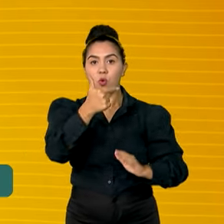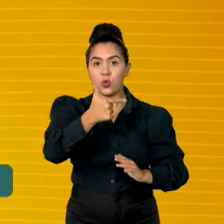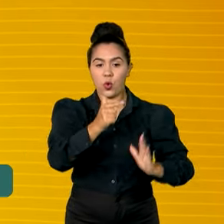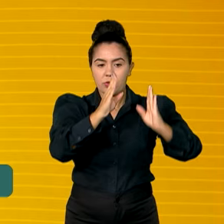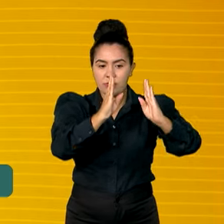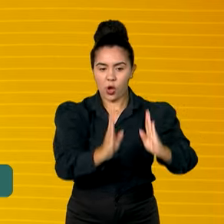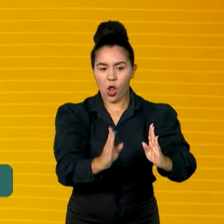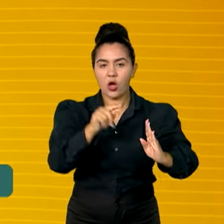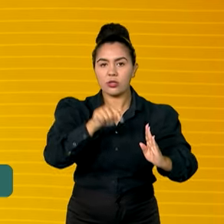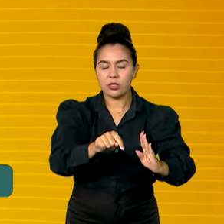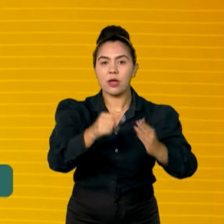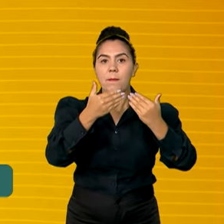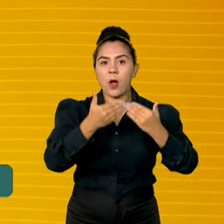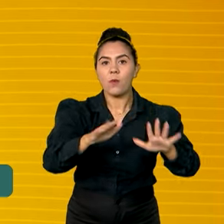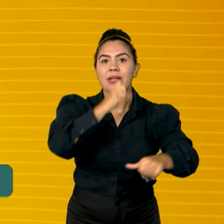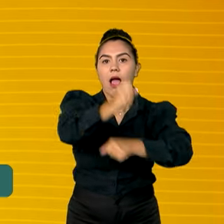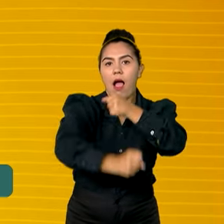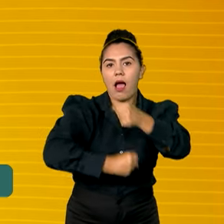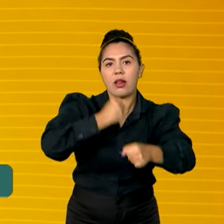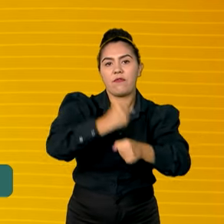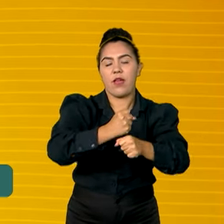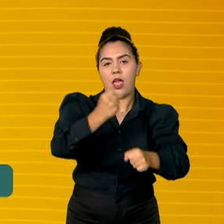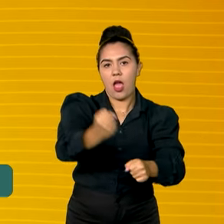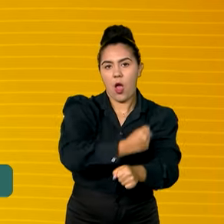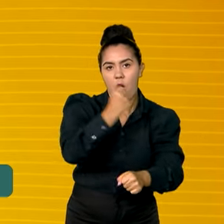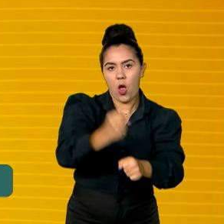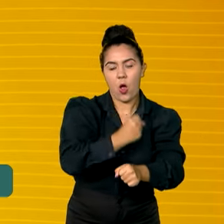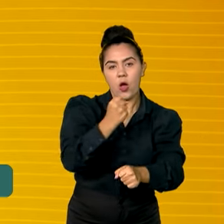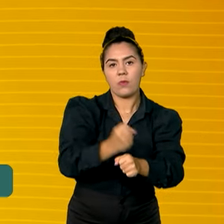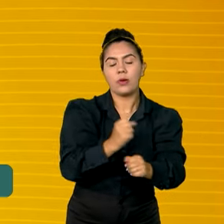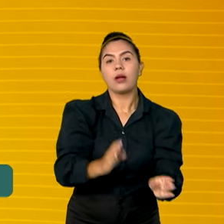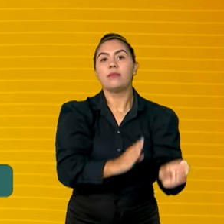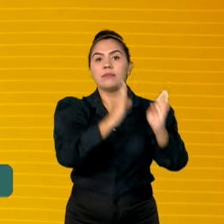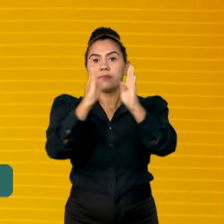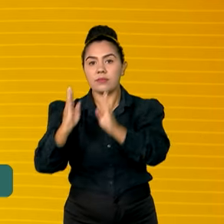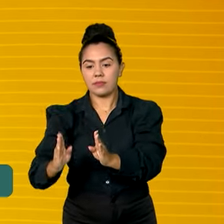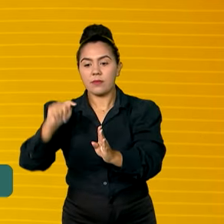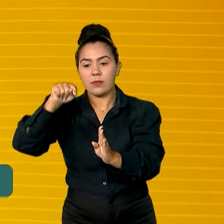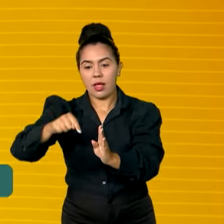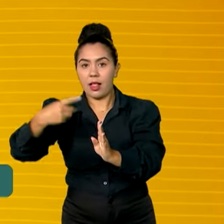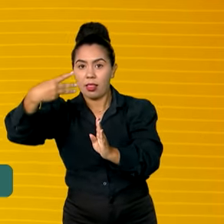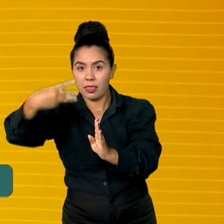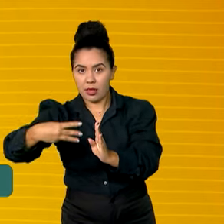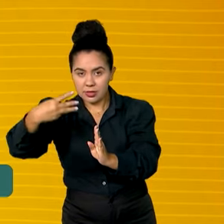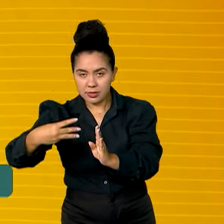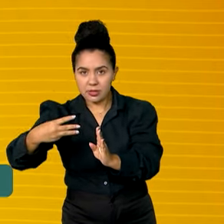obra no ano que vem. E também vamos publicar as licitações do lote